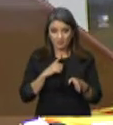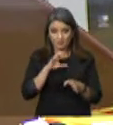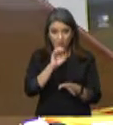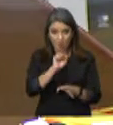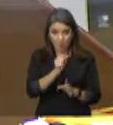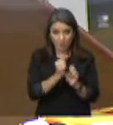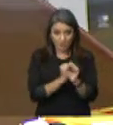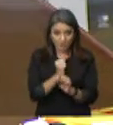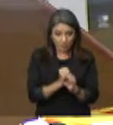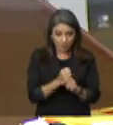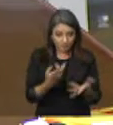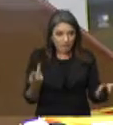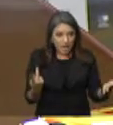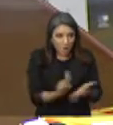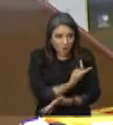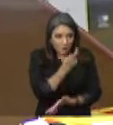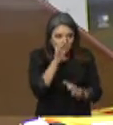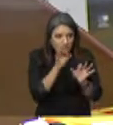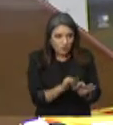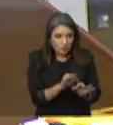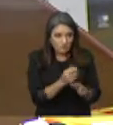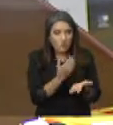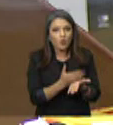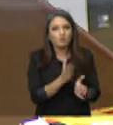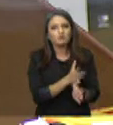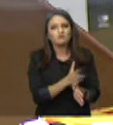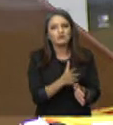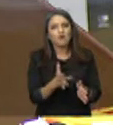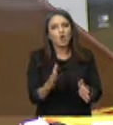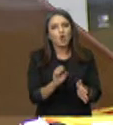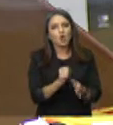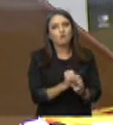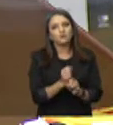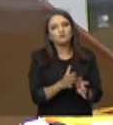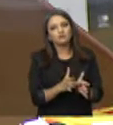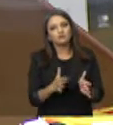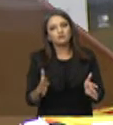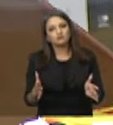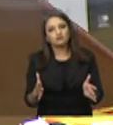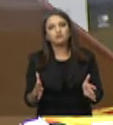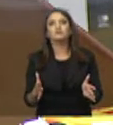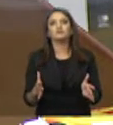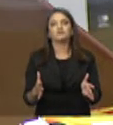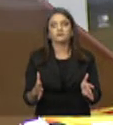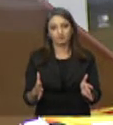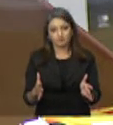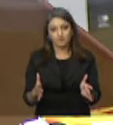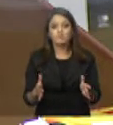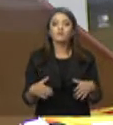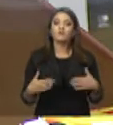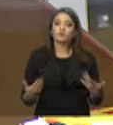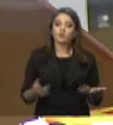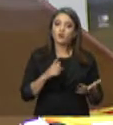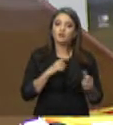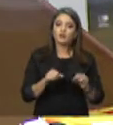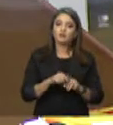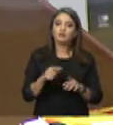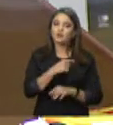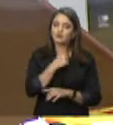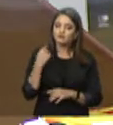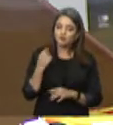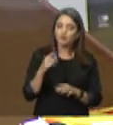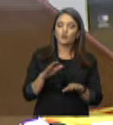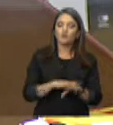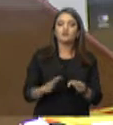contados a partir da ocorrência do fato ou no caso de infrações permanentes do dia em que cessar a permanência também previu a prescrição